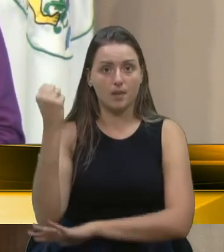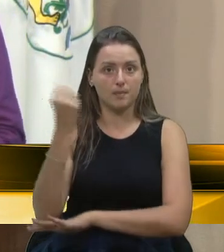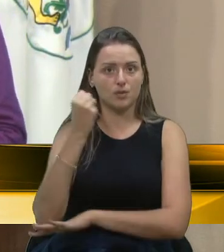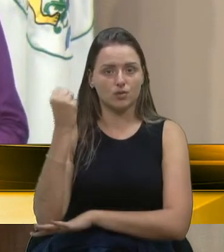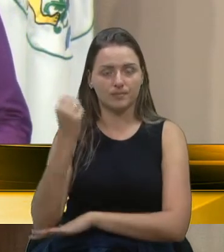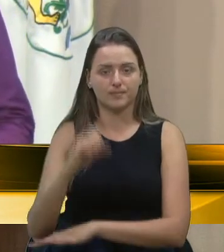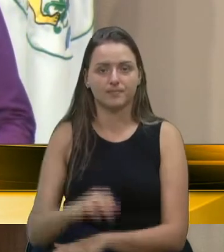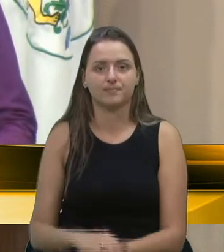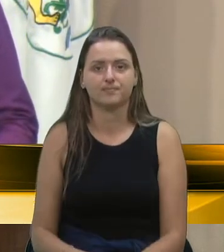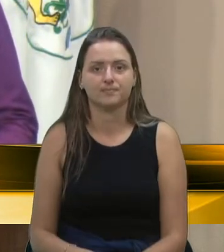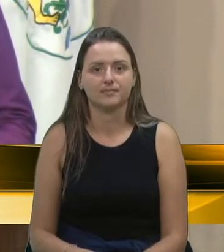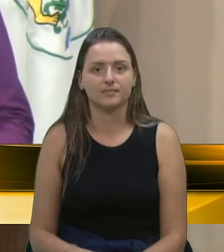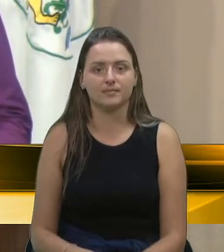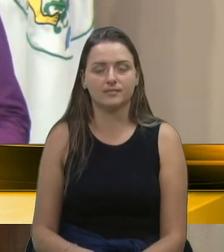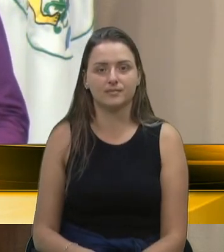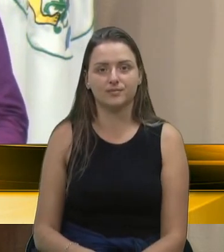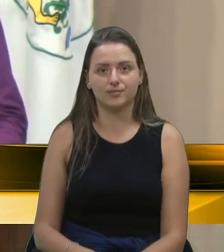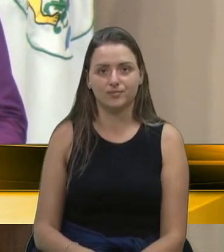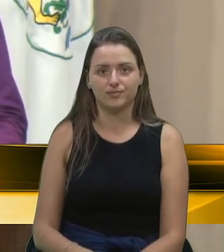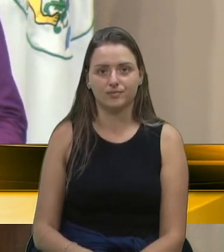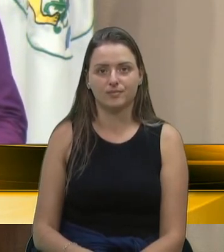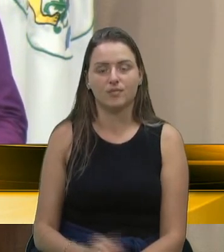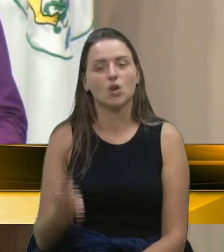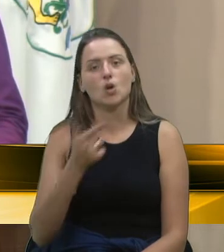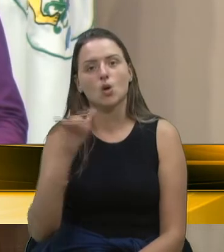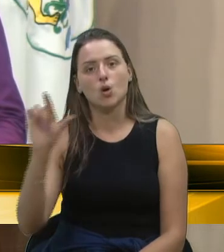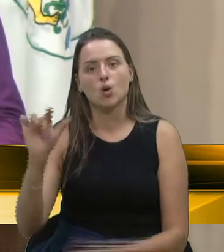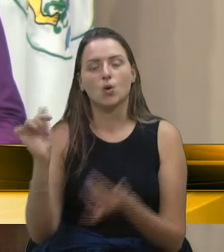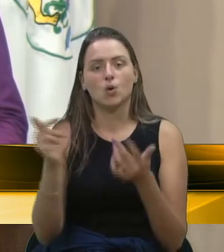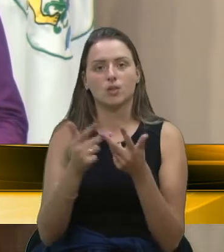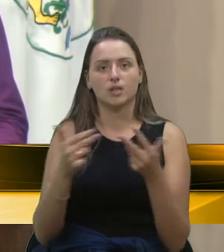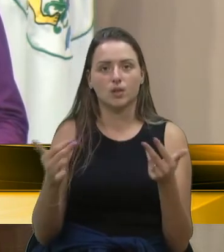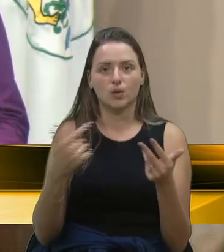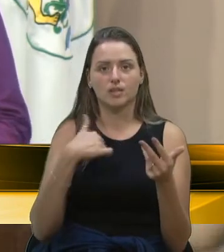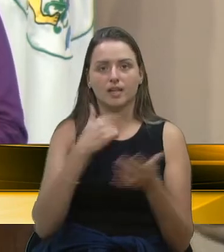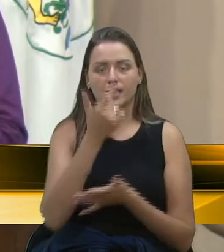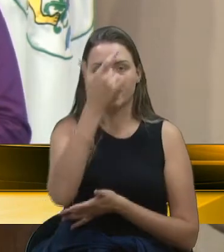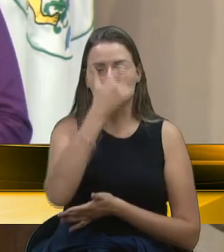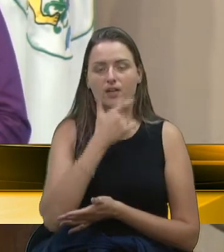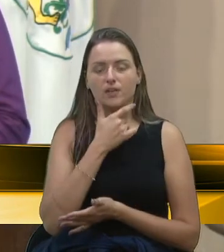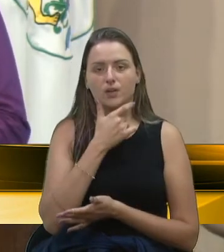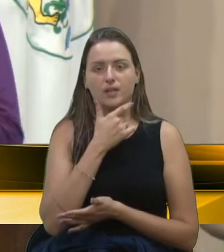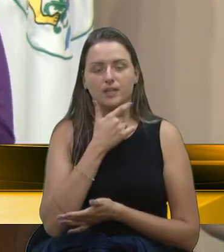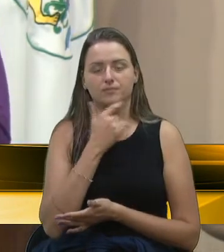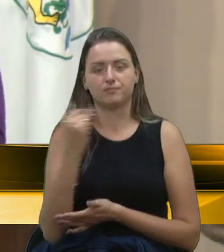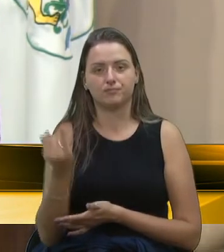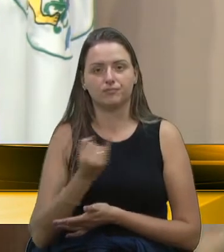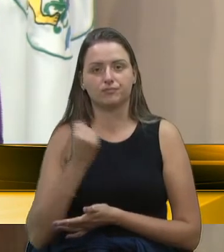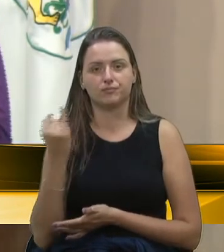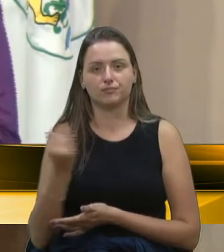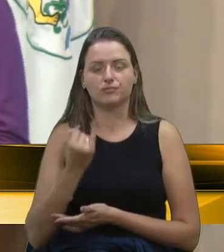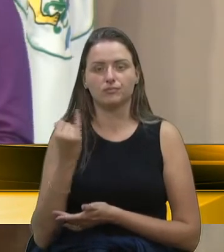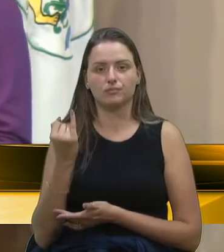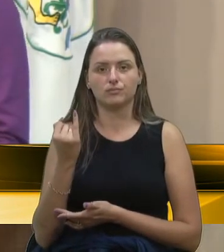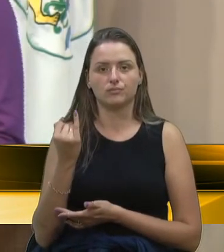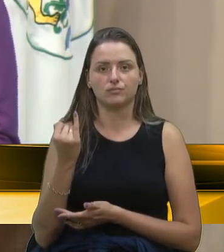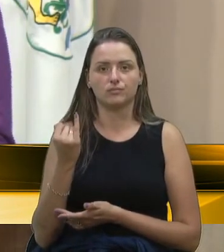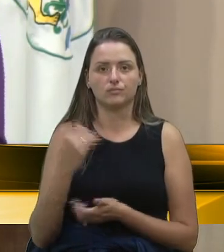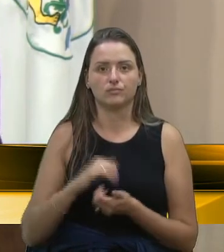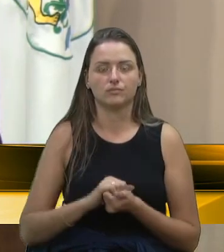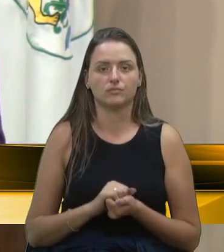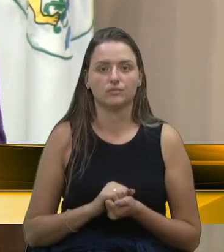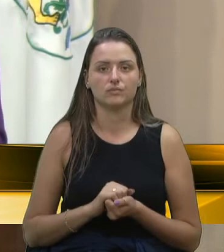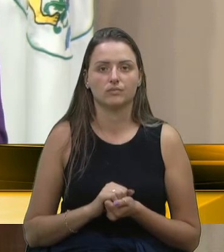Fantinel. Outra questão que eu acho importante. Quando a gente diz,